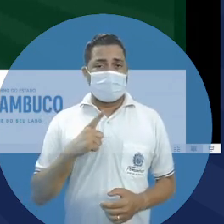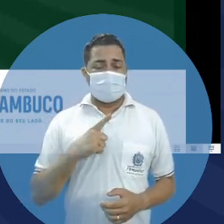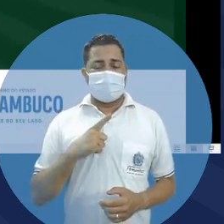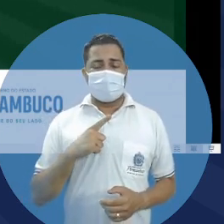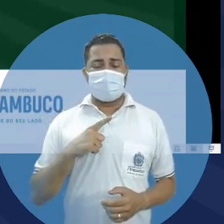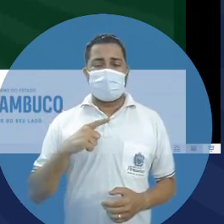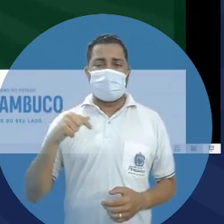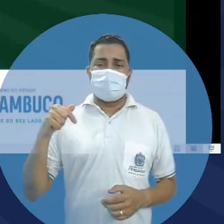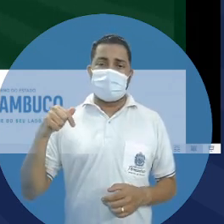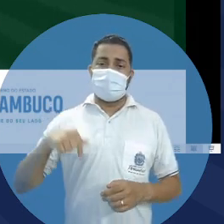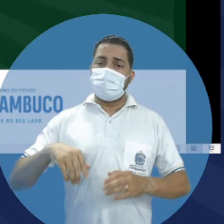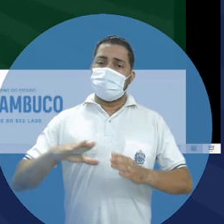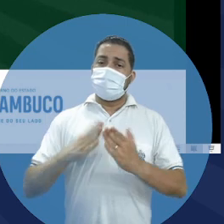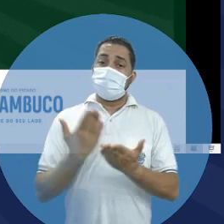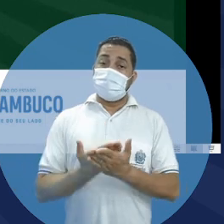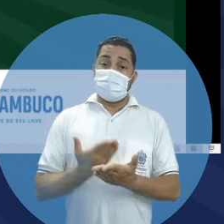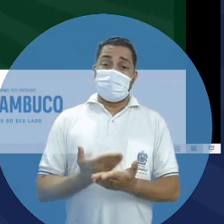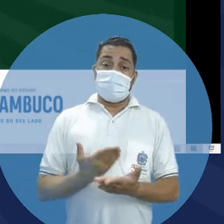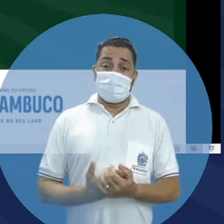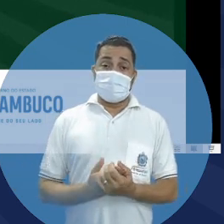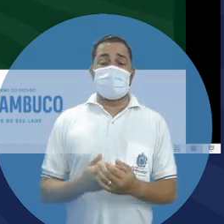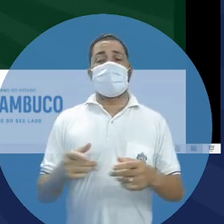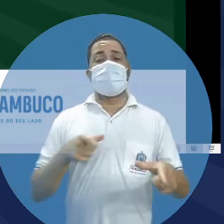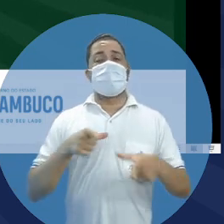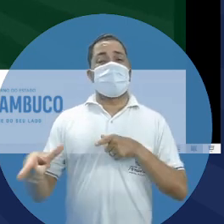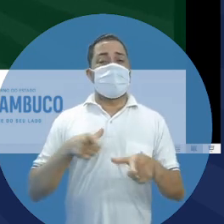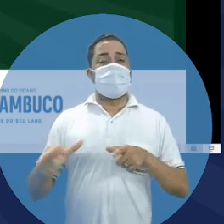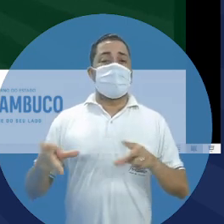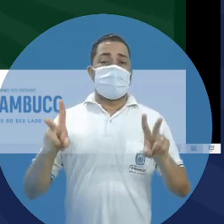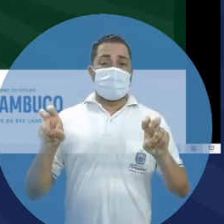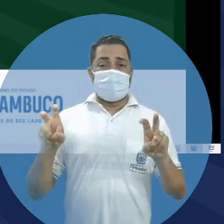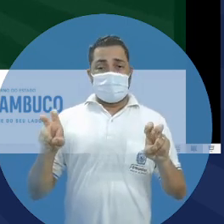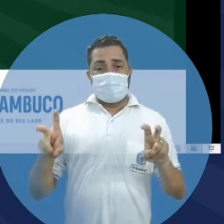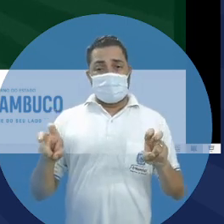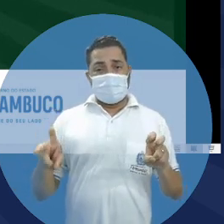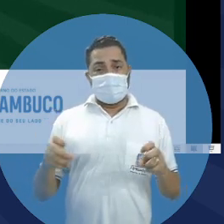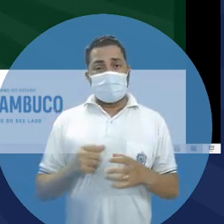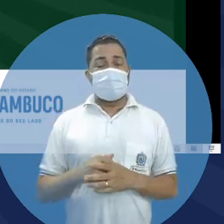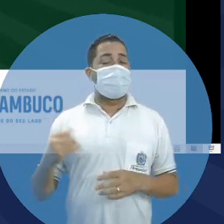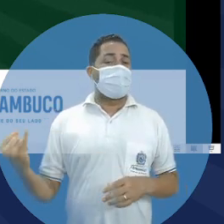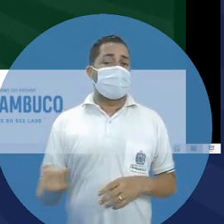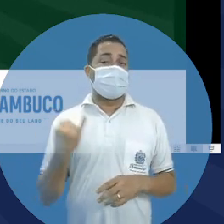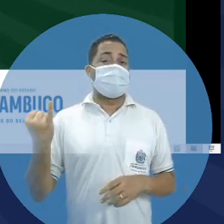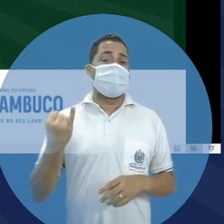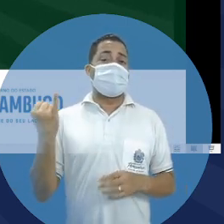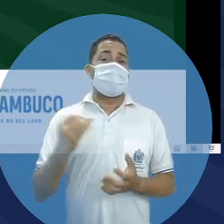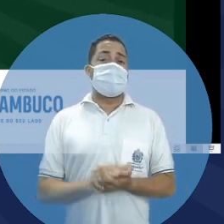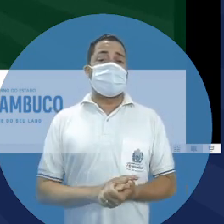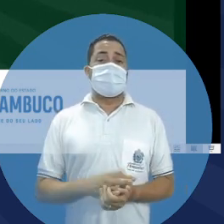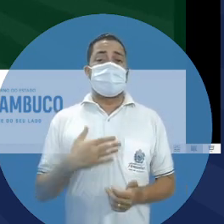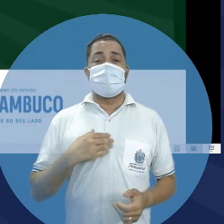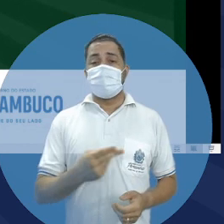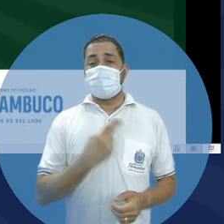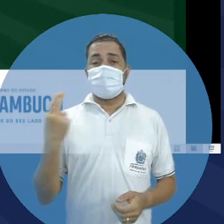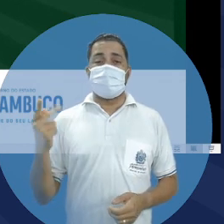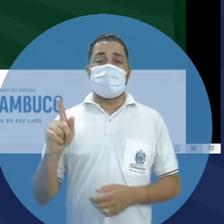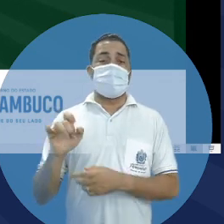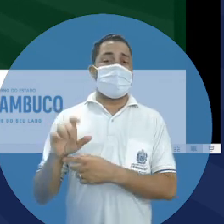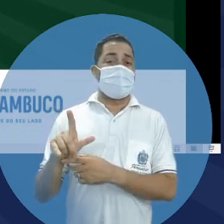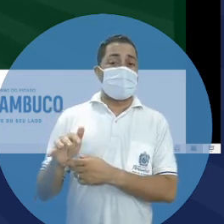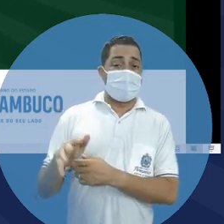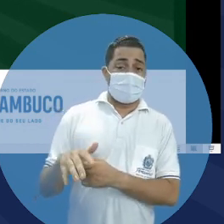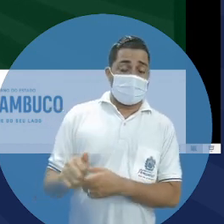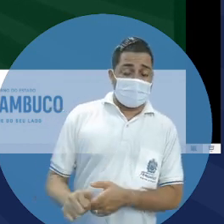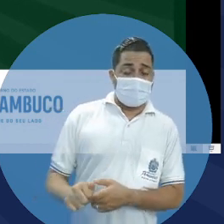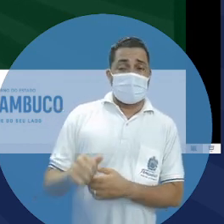nossa escola, trabalhando essas temáticas muito relevantes. Meu nome é Girlândia da Conceição,